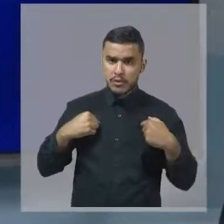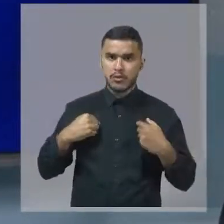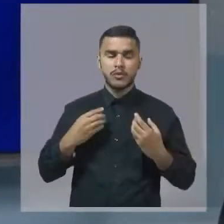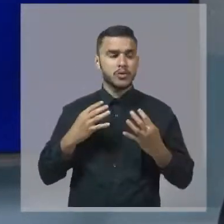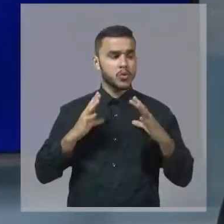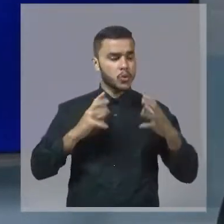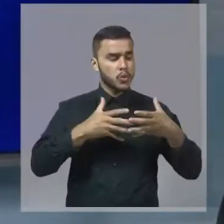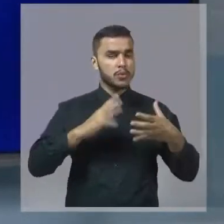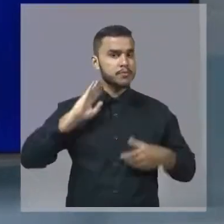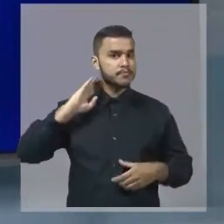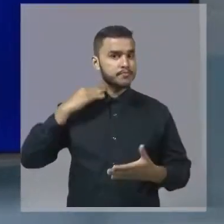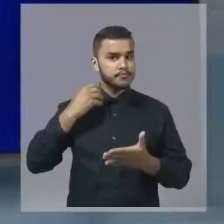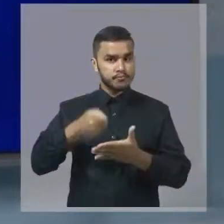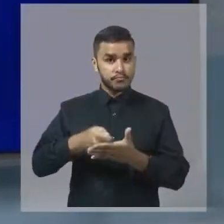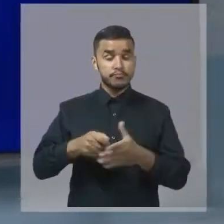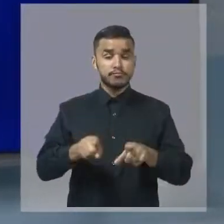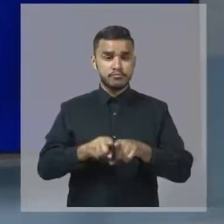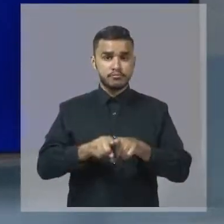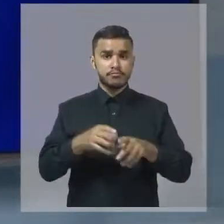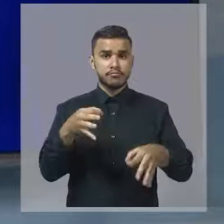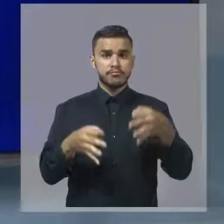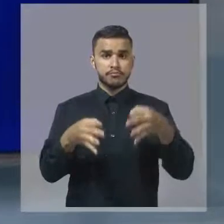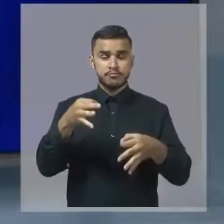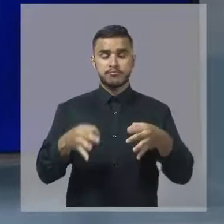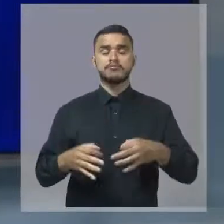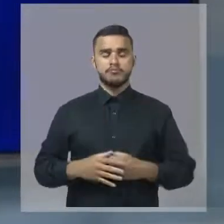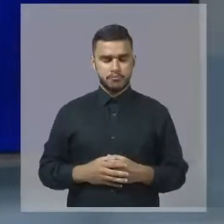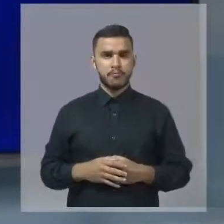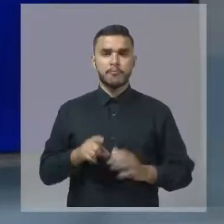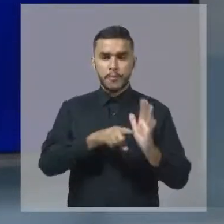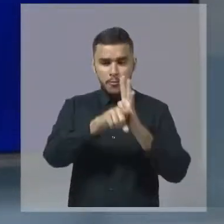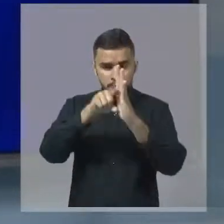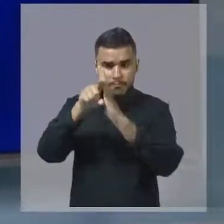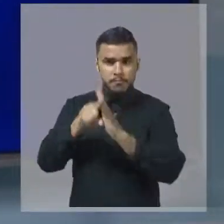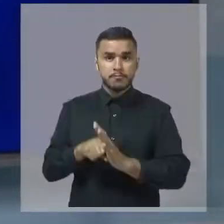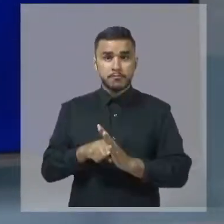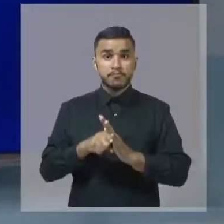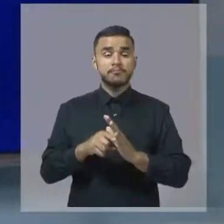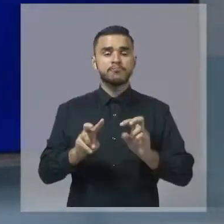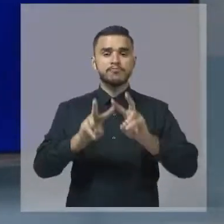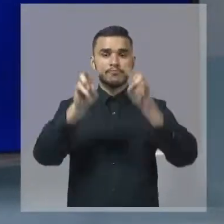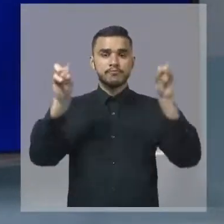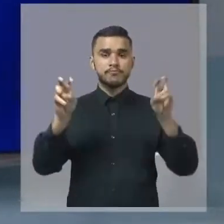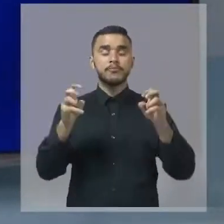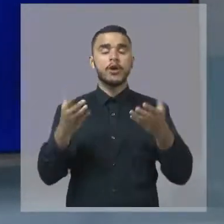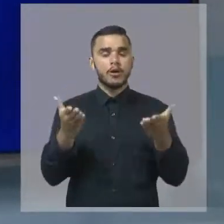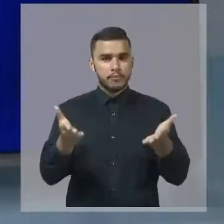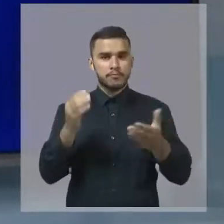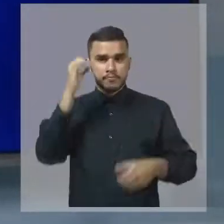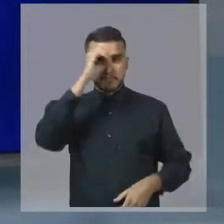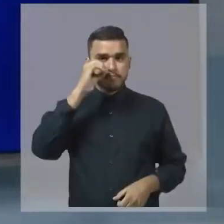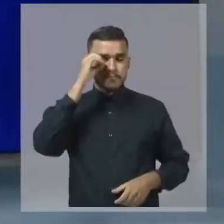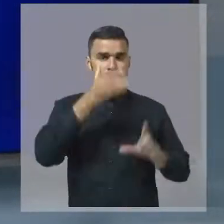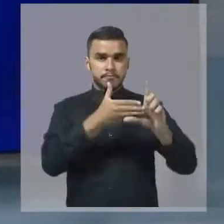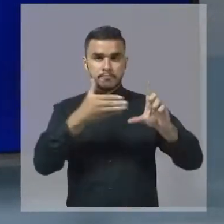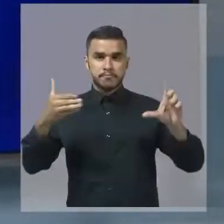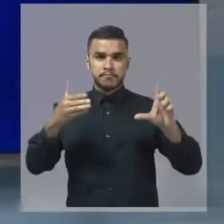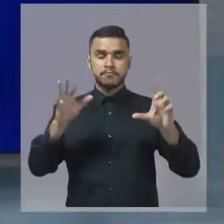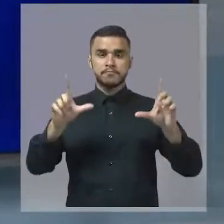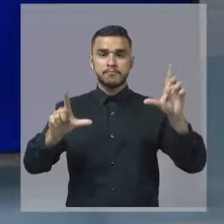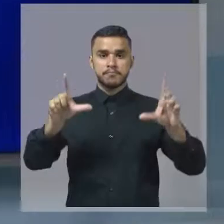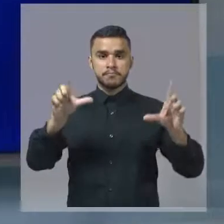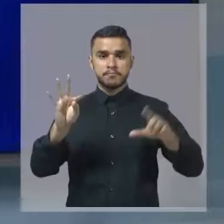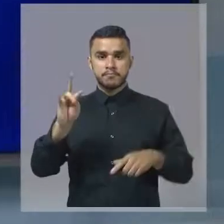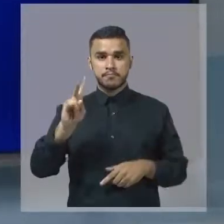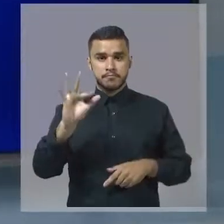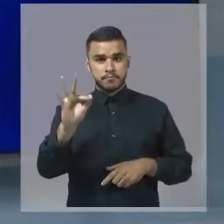Corte. É para discutirmos estas e outras questões que estamos iniciando mais uma edição do programa Observatório pela TV Fortaleza, canal